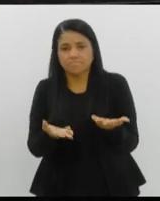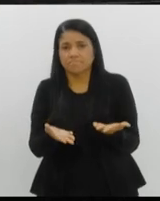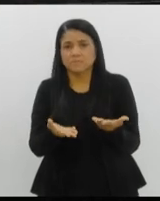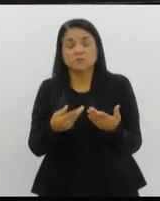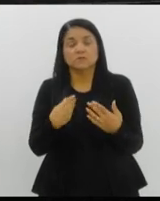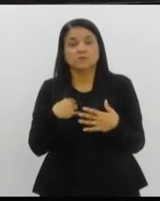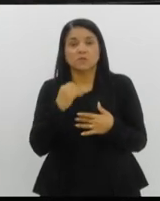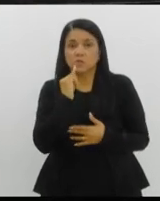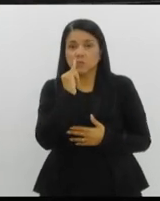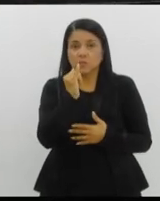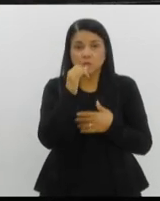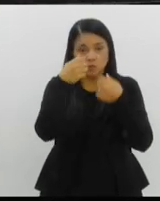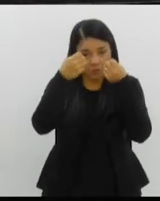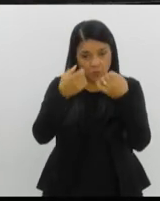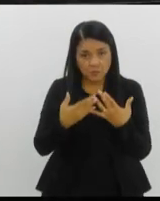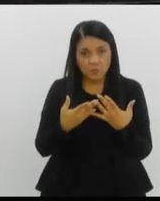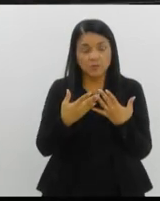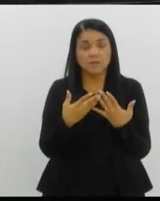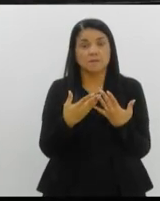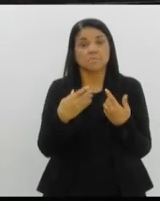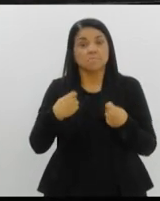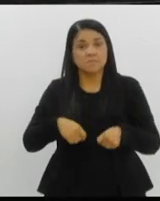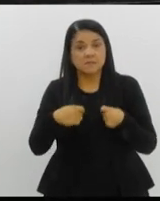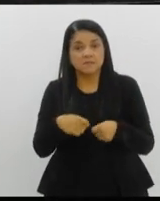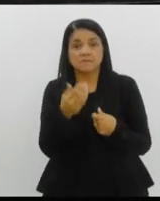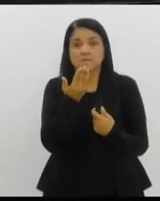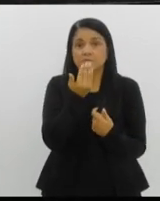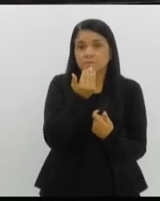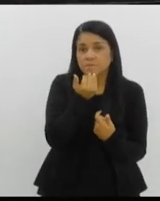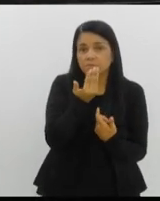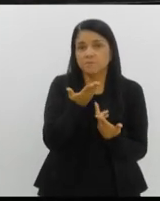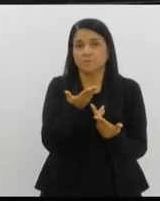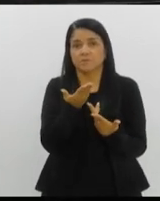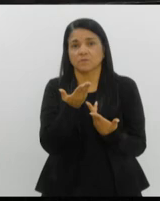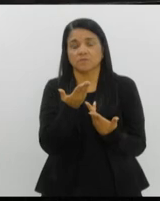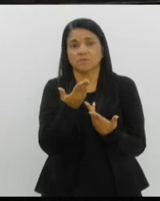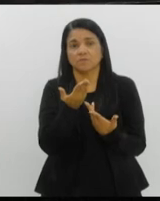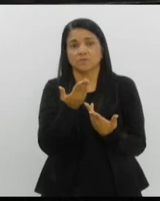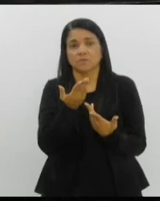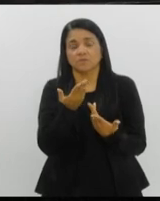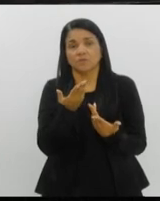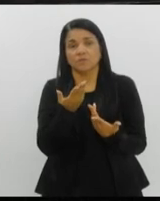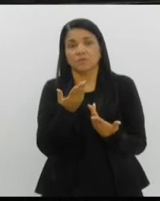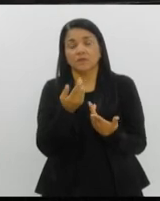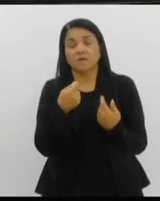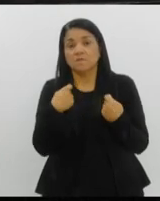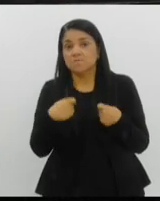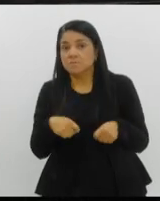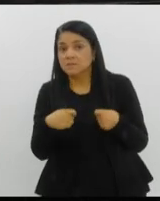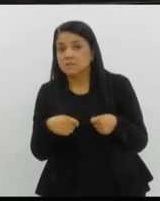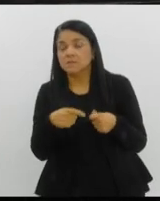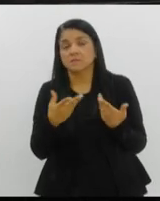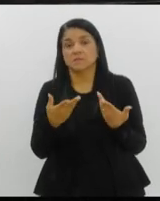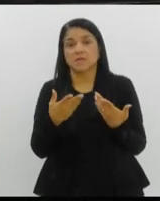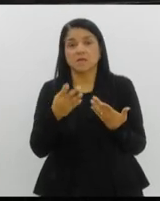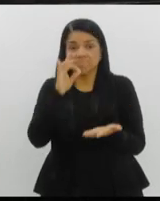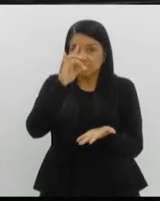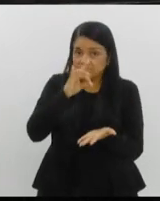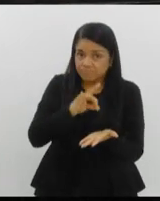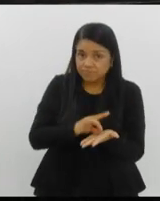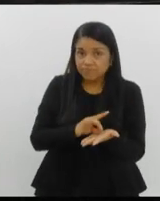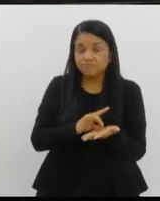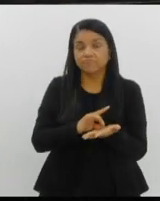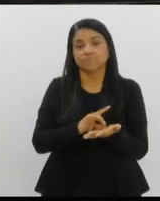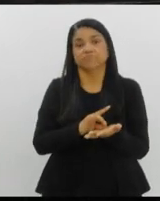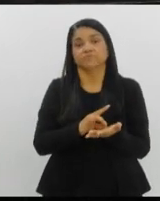necessidade da merenda escolar, da assistência de alimentação, a gente fala de uma realidade de brasileiros